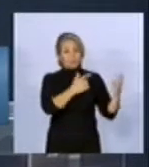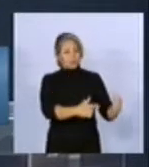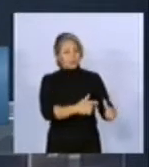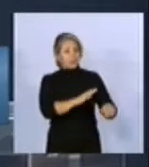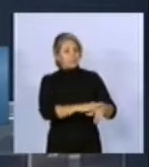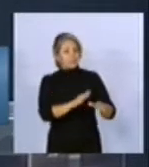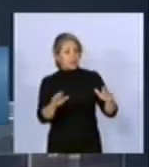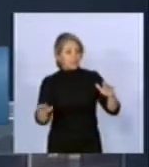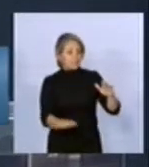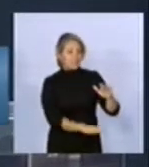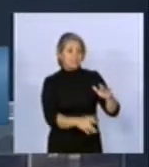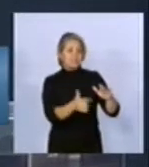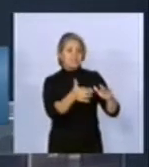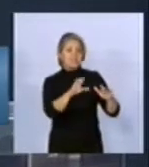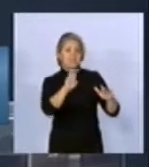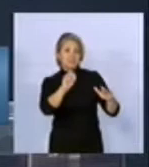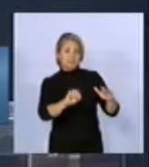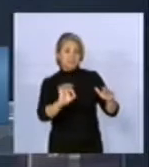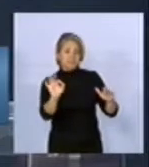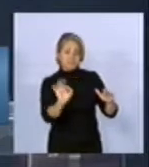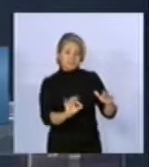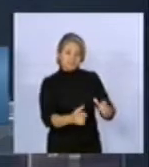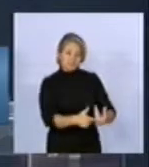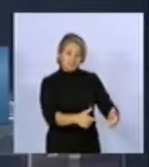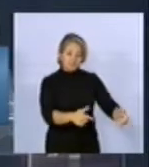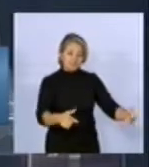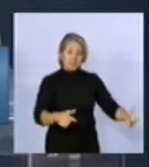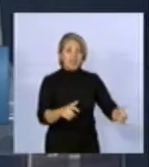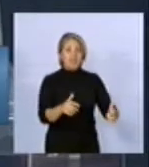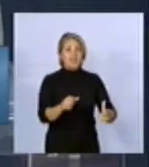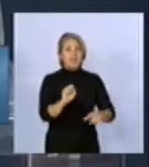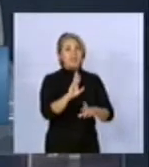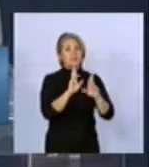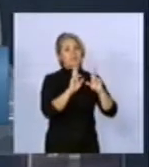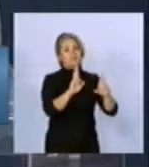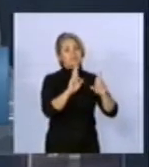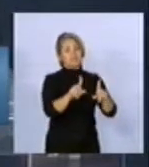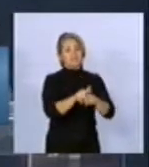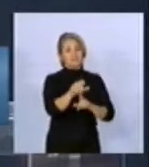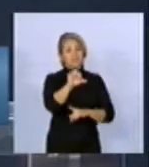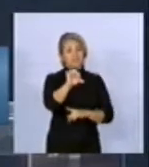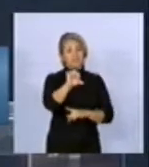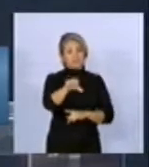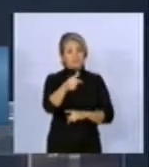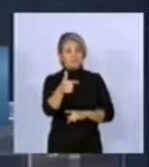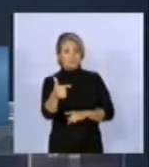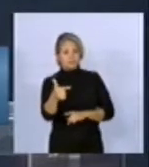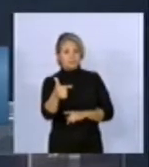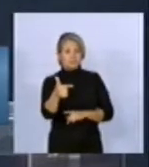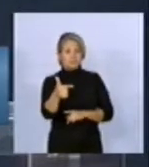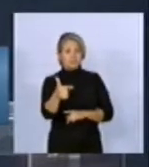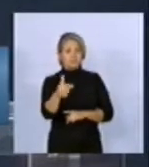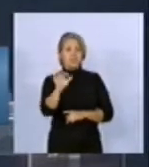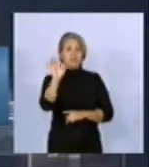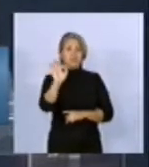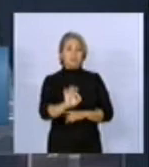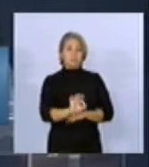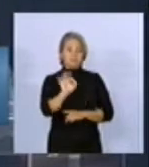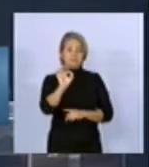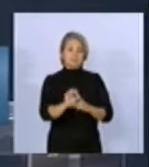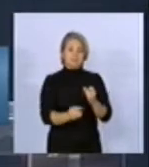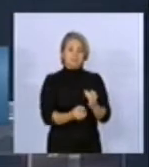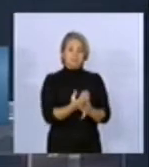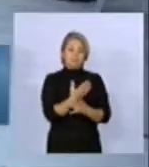abaixo de 150 hectares representam noventa e dois por cento do total de produtores e esses mesmos produtores